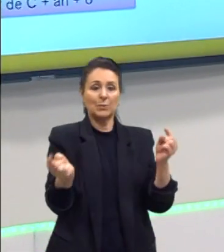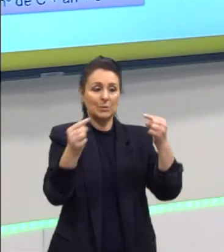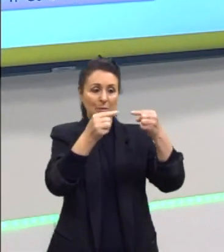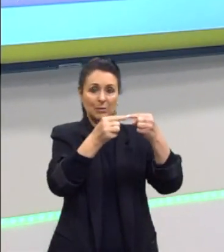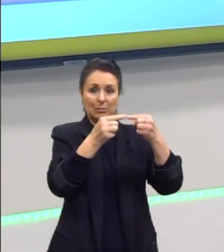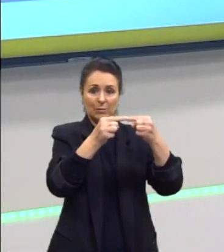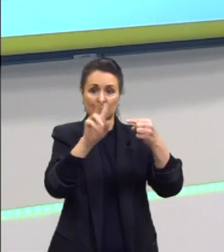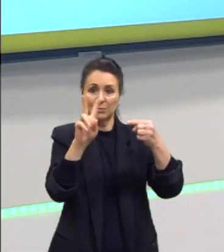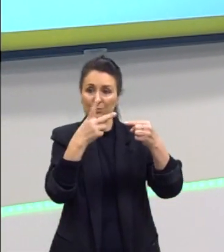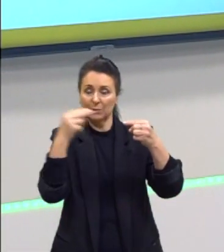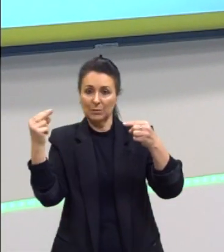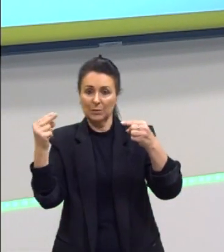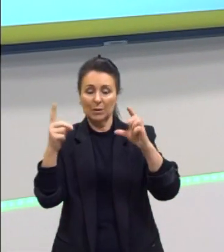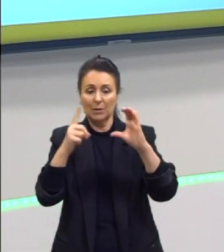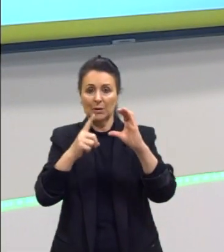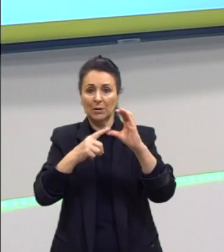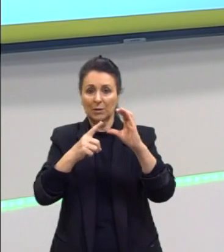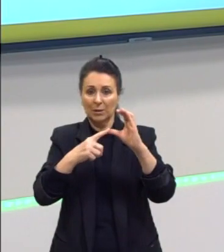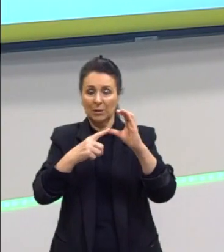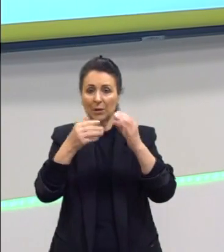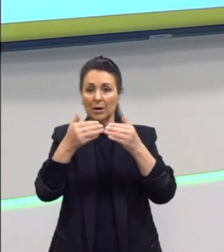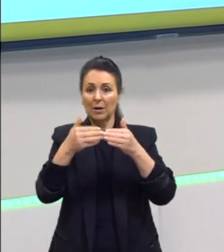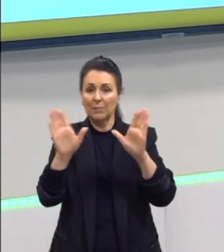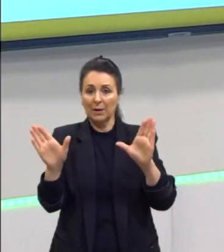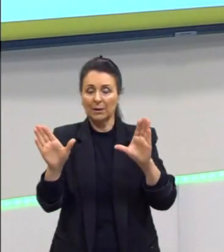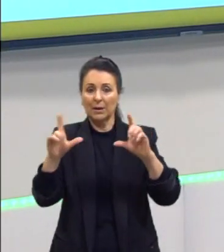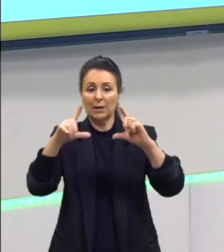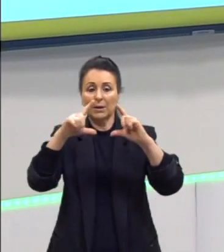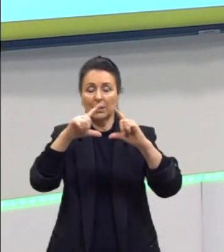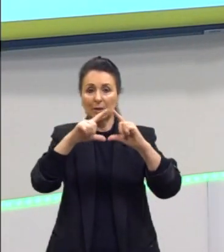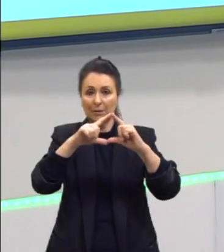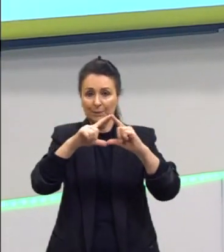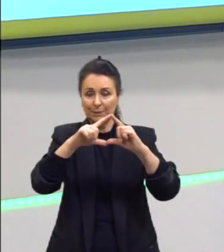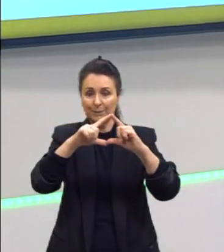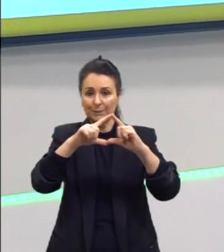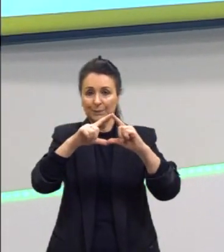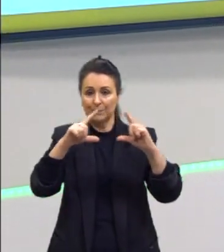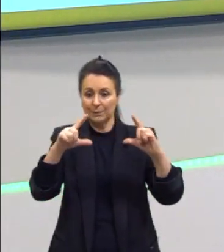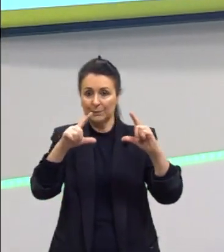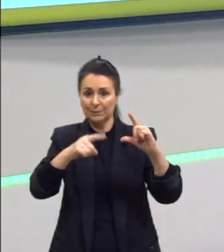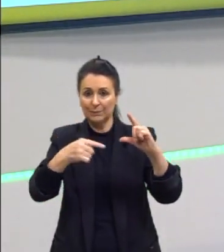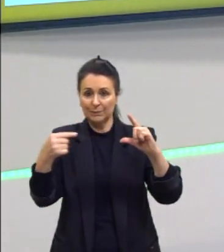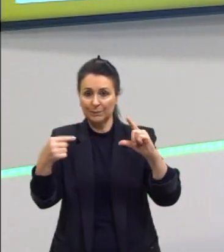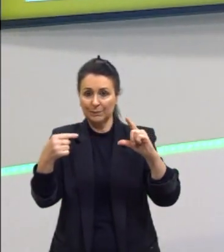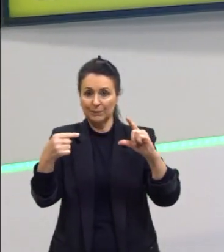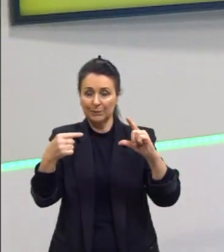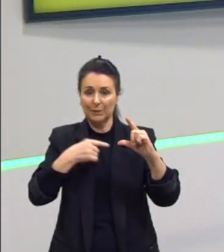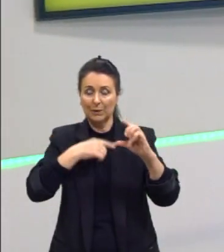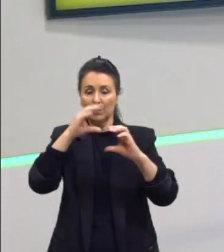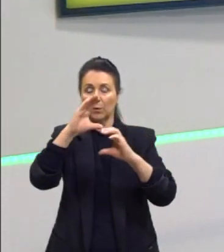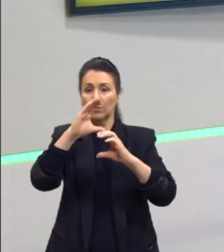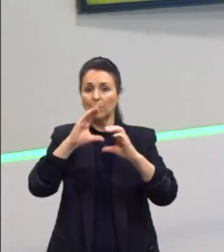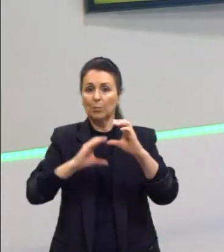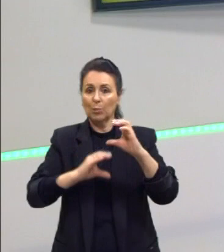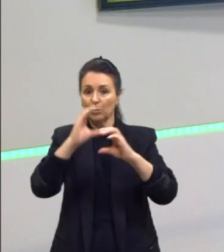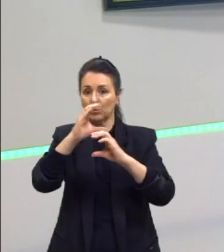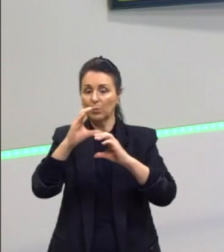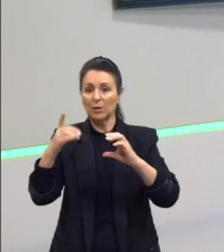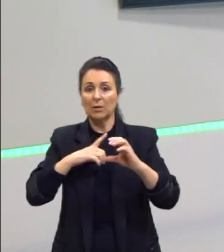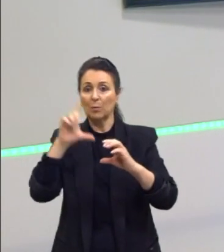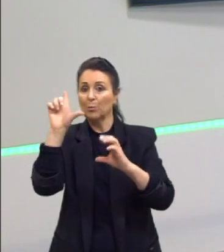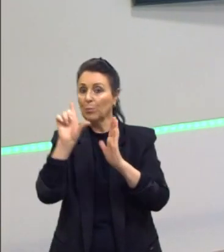hidrocarbonetos aberta e saturada tá eles são compostos pouco reativos e apolares assim como os hidrocarbonetos